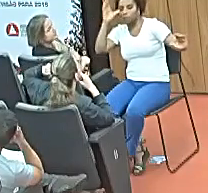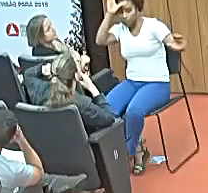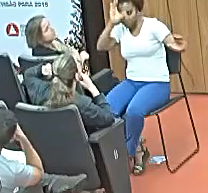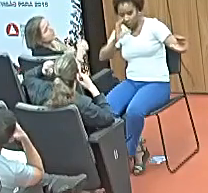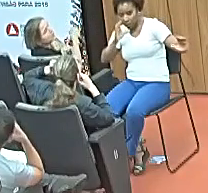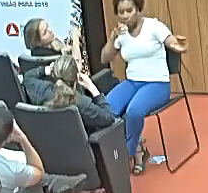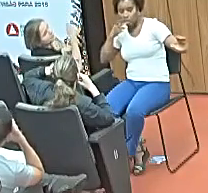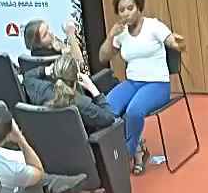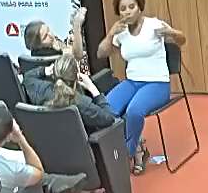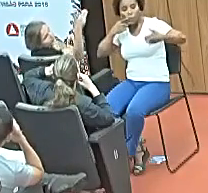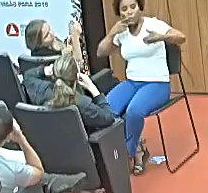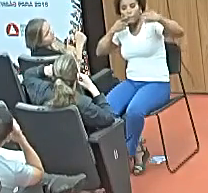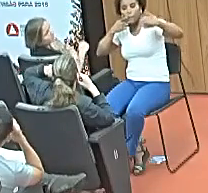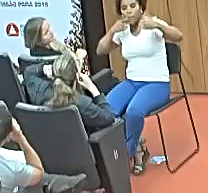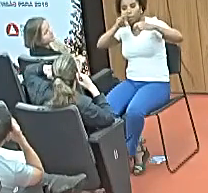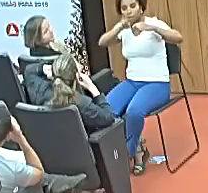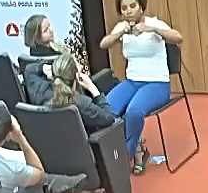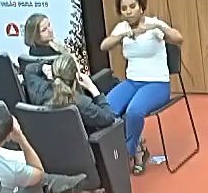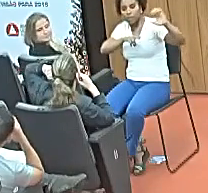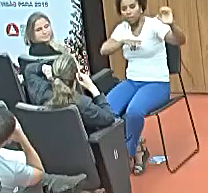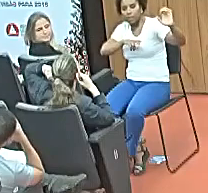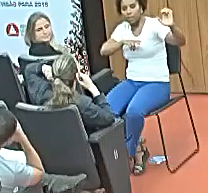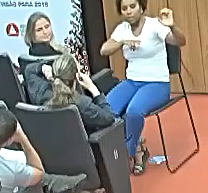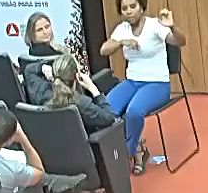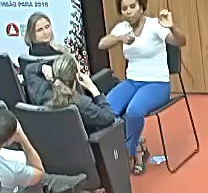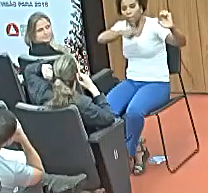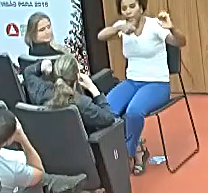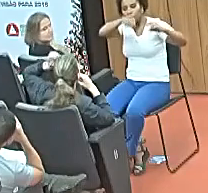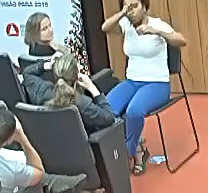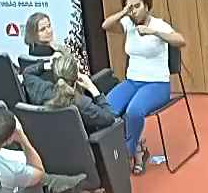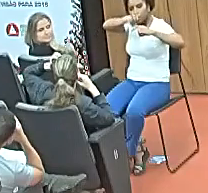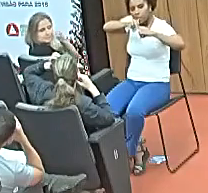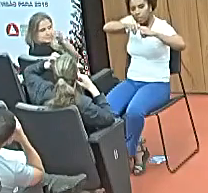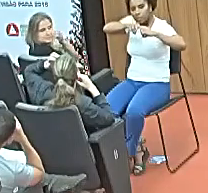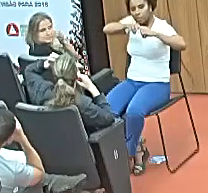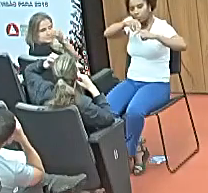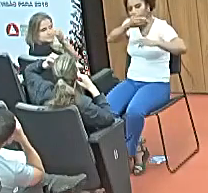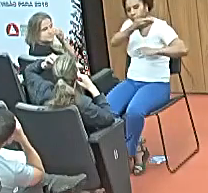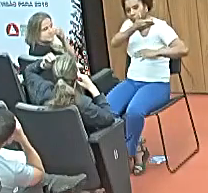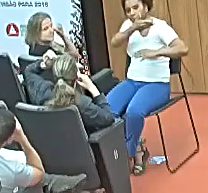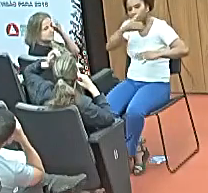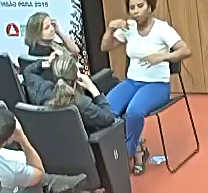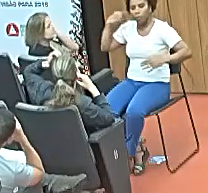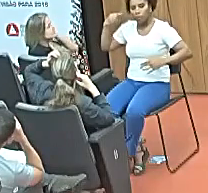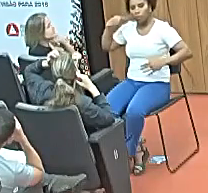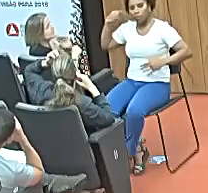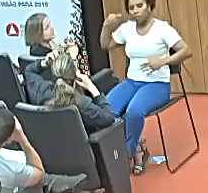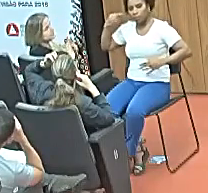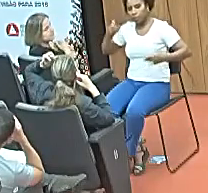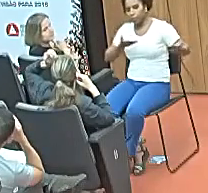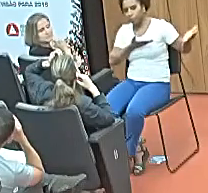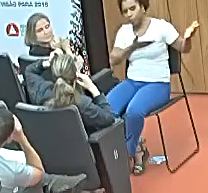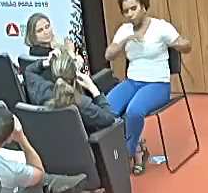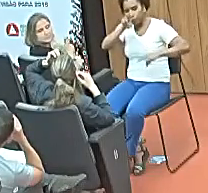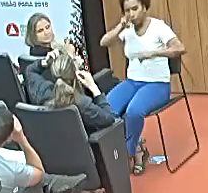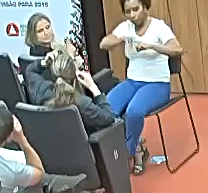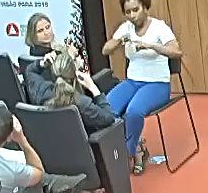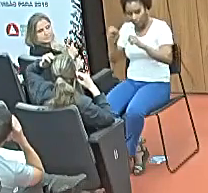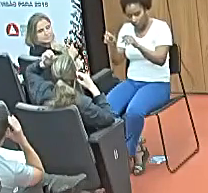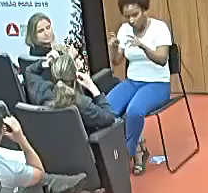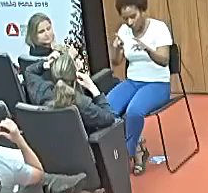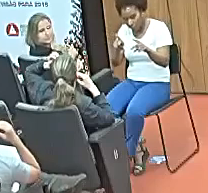dos recursos hídricos não só do rio a nado mas de todos os cursos águas dos cursos d'água do vale do